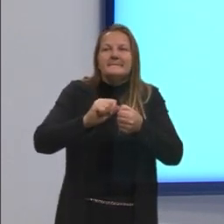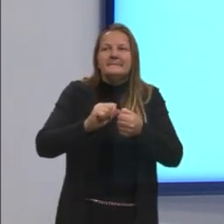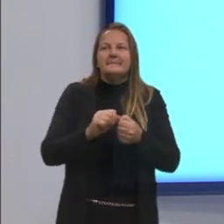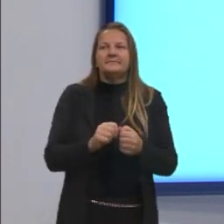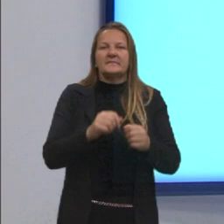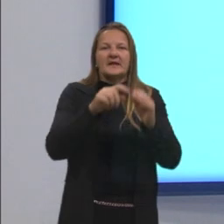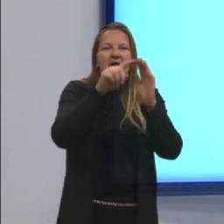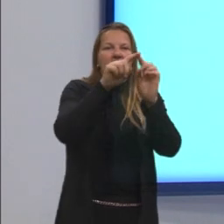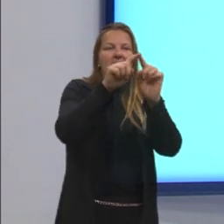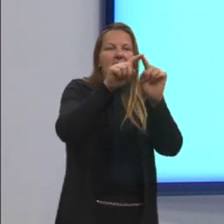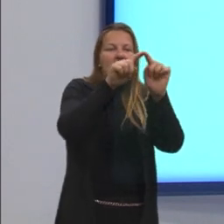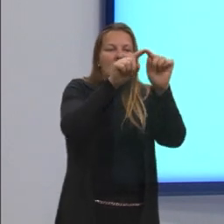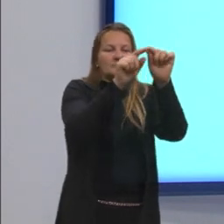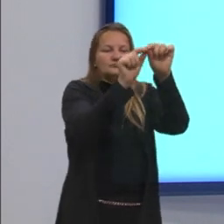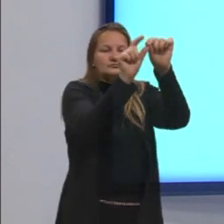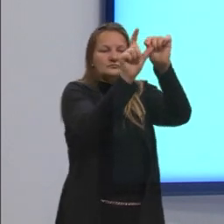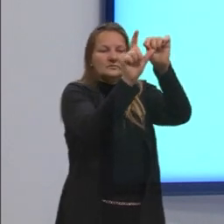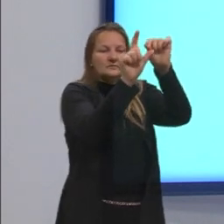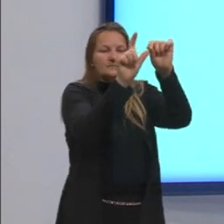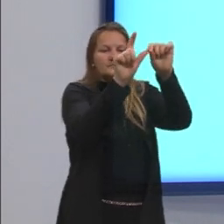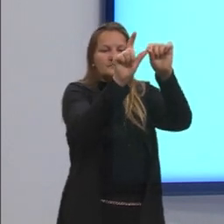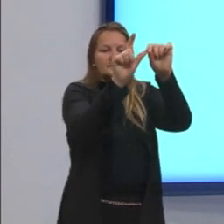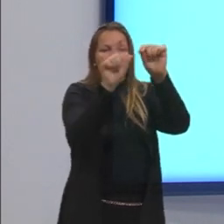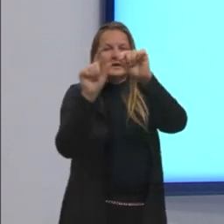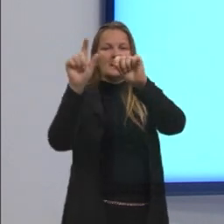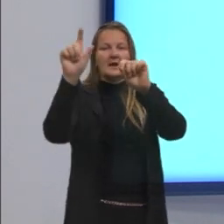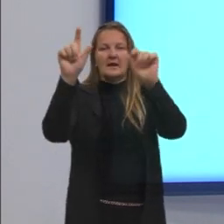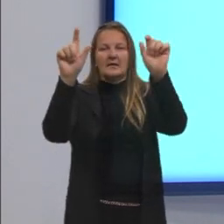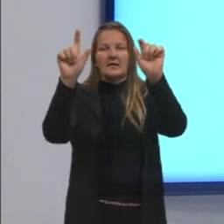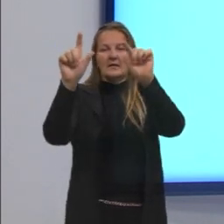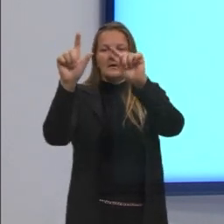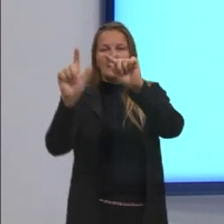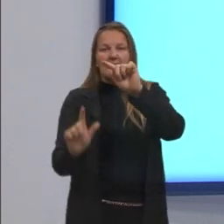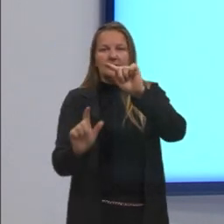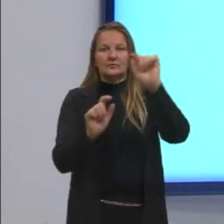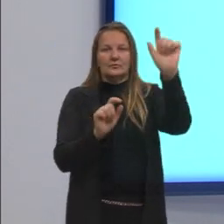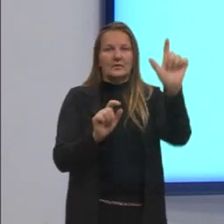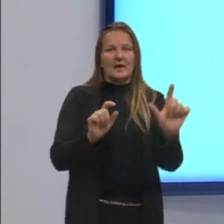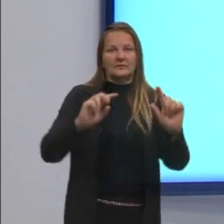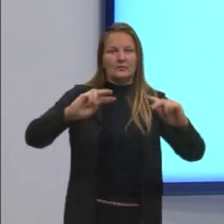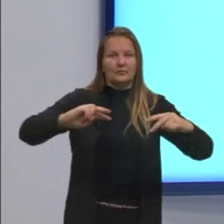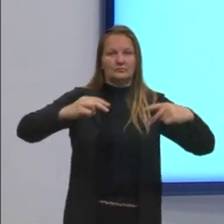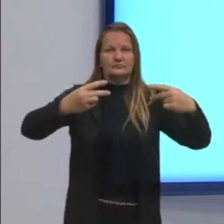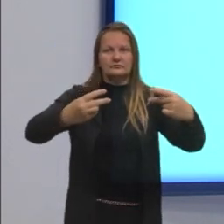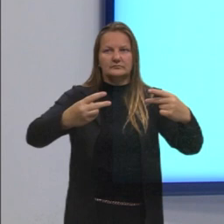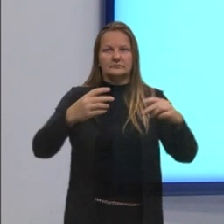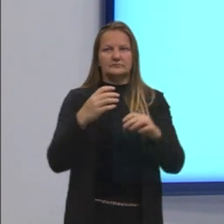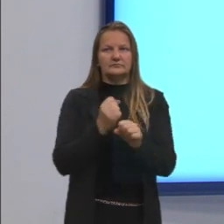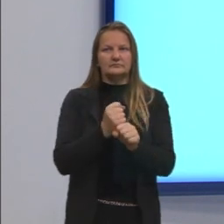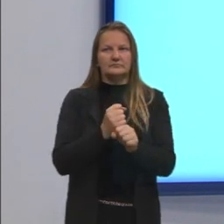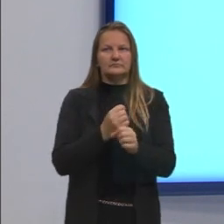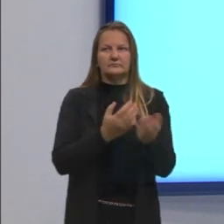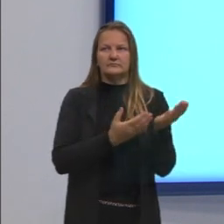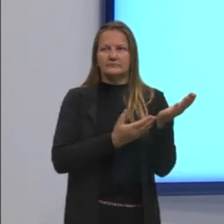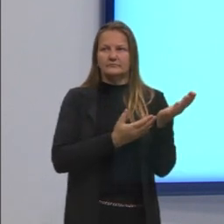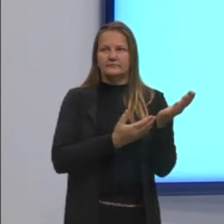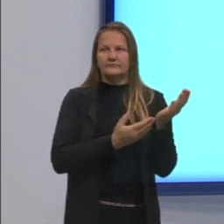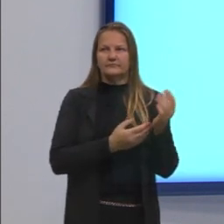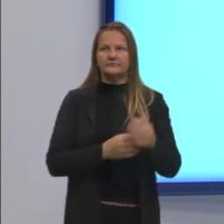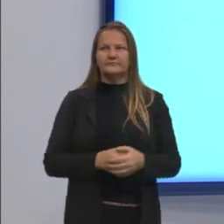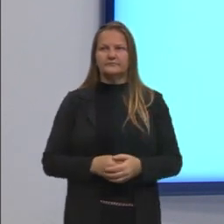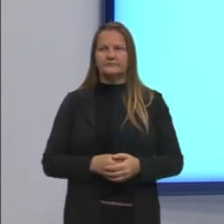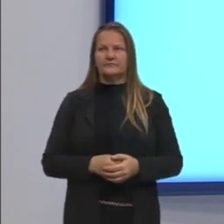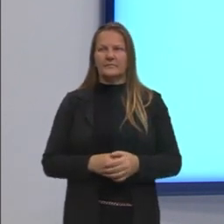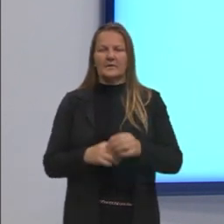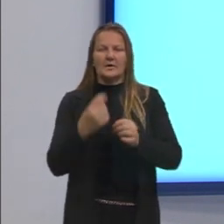lado vezes lado ou lado elevado ao quadrado e nesse caso aqui da nossa figura o